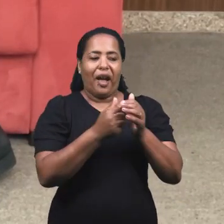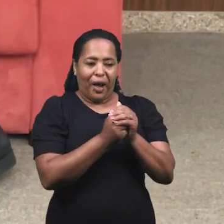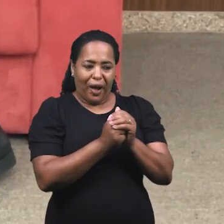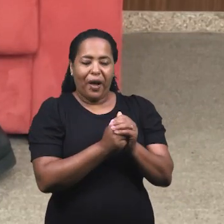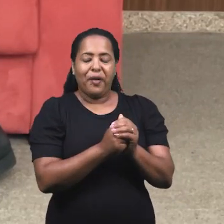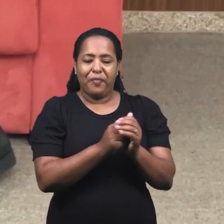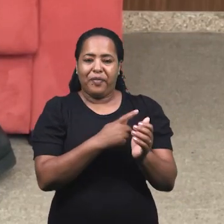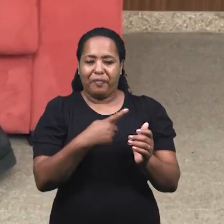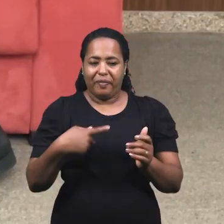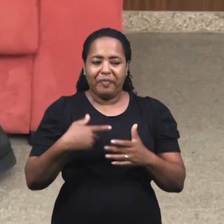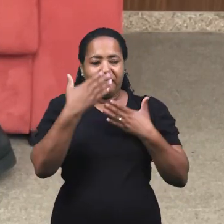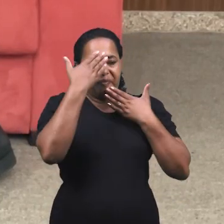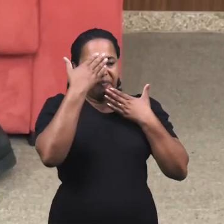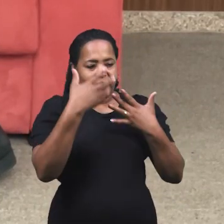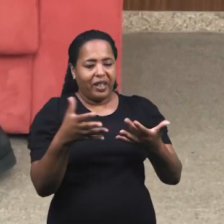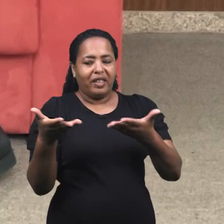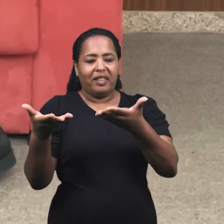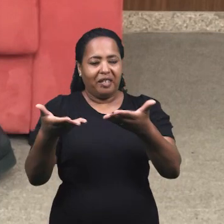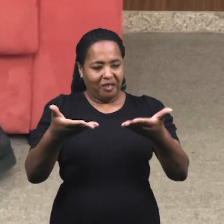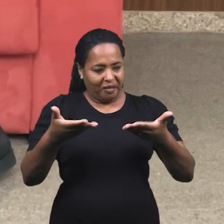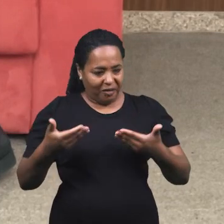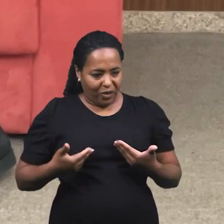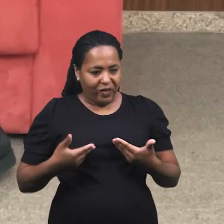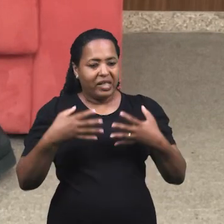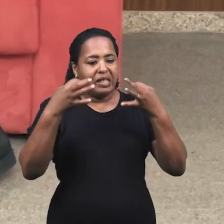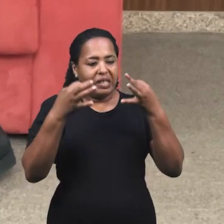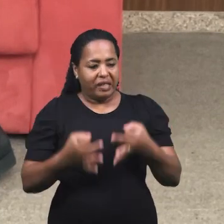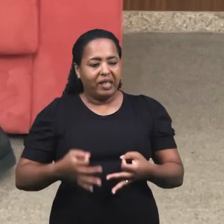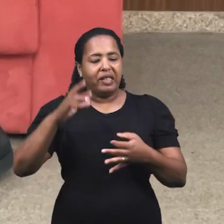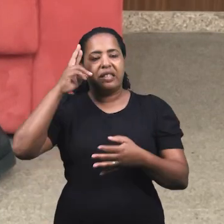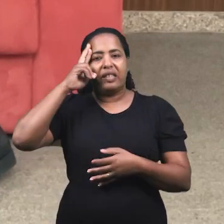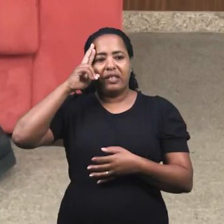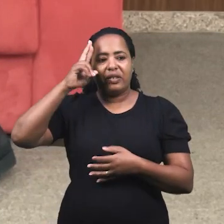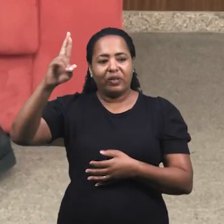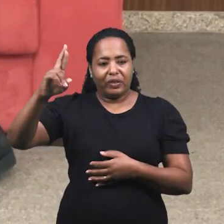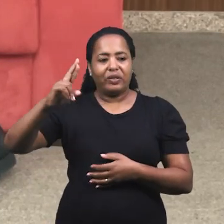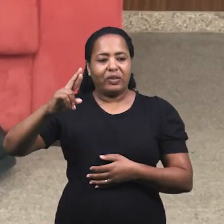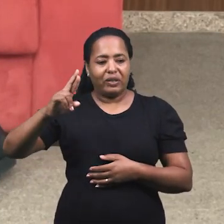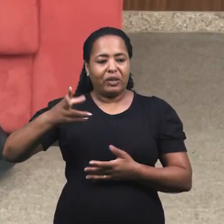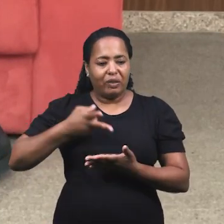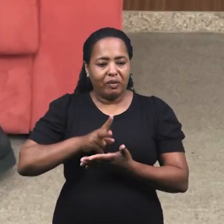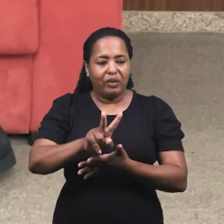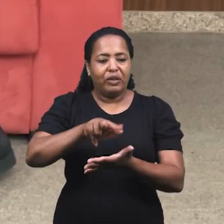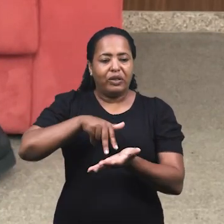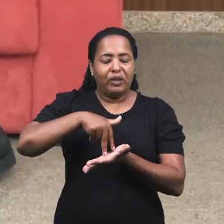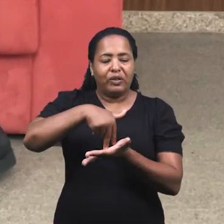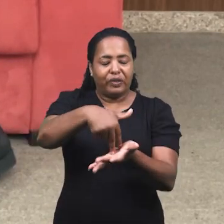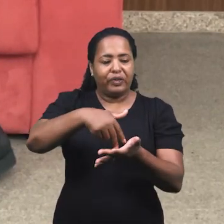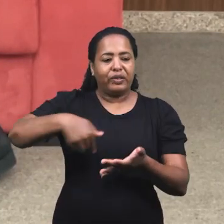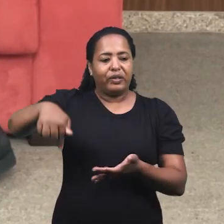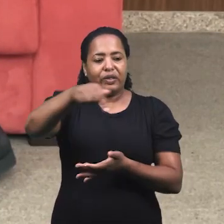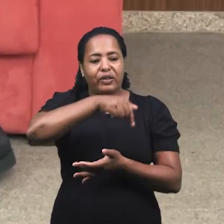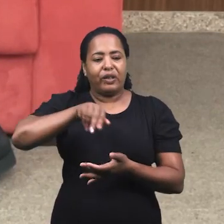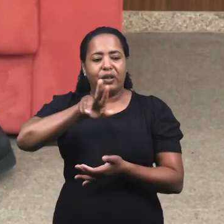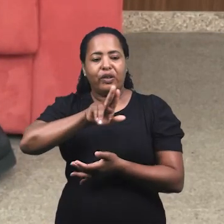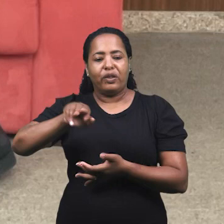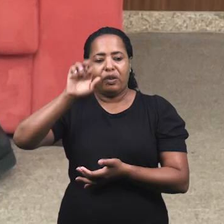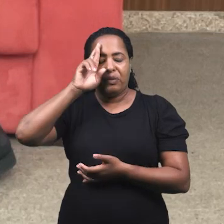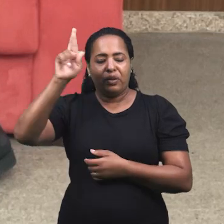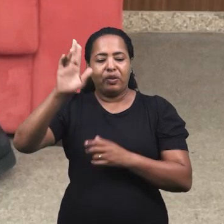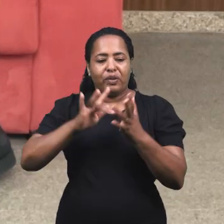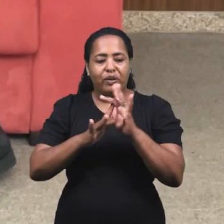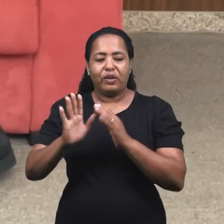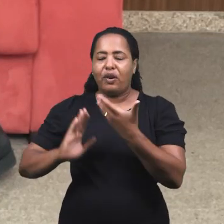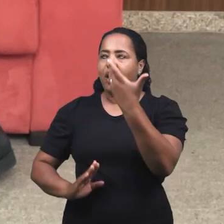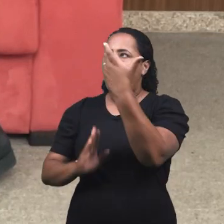haverão outras oportunidades. Amém, pastor. Também agradeço muito o convite. Certamente o Senhor, Ele há de nos continuar